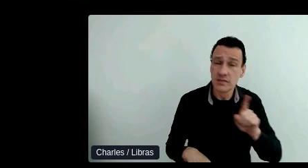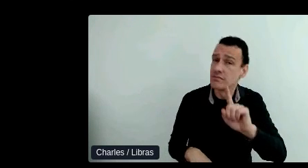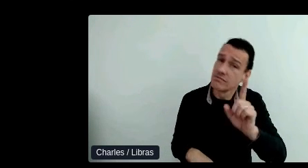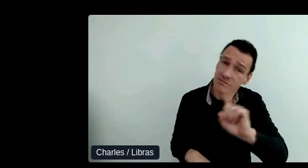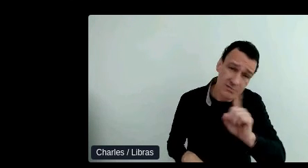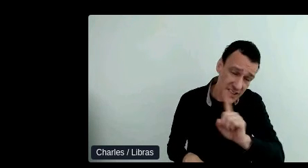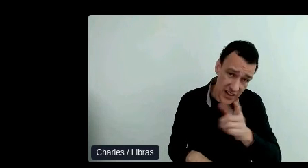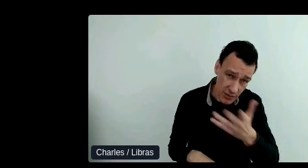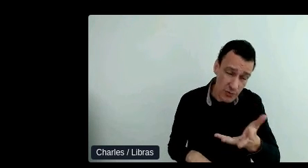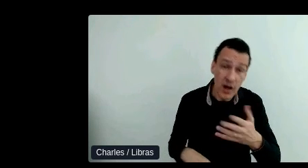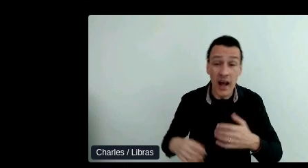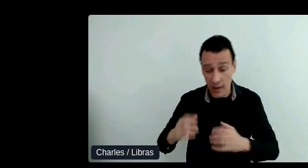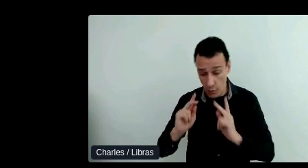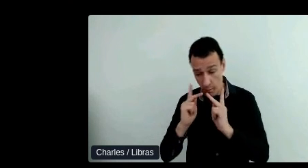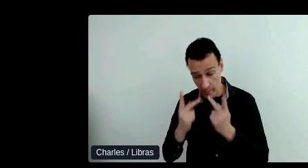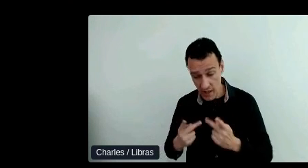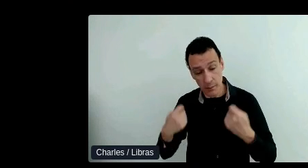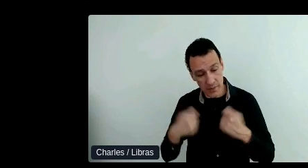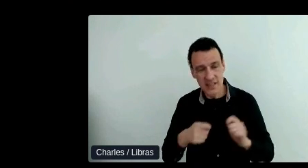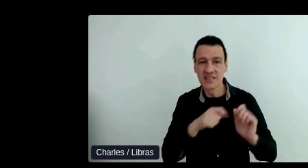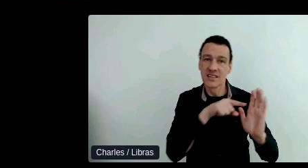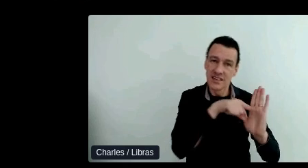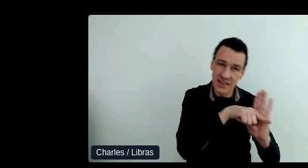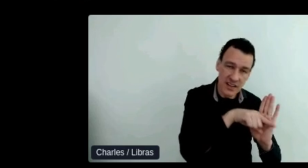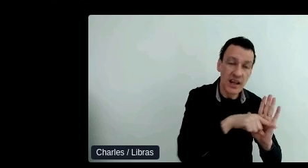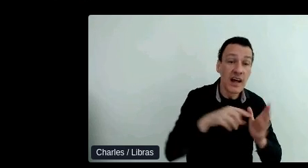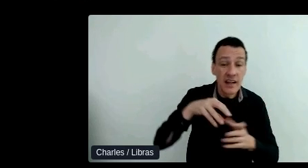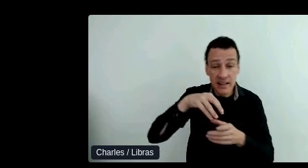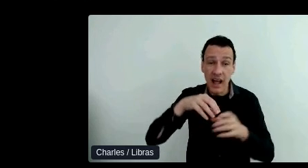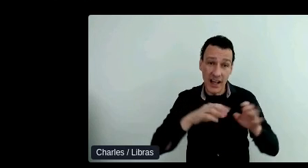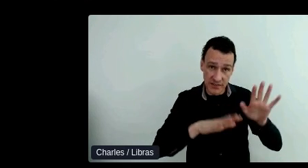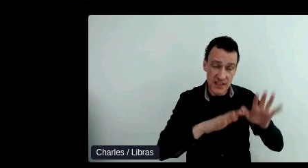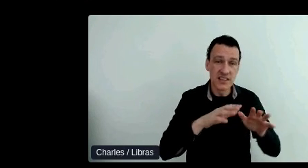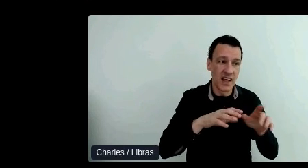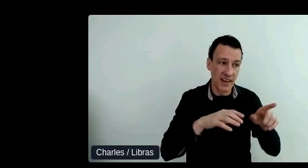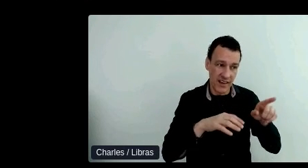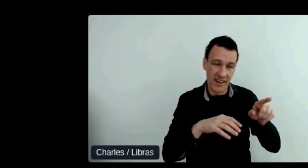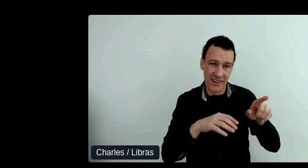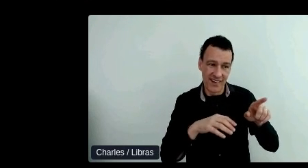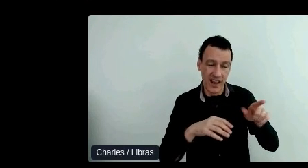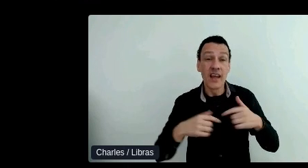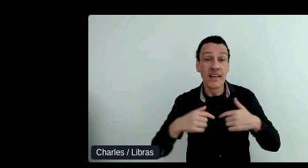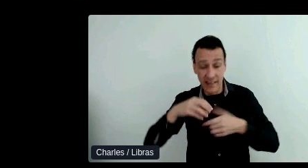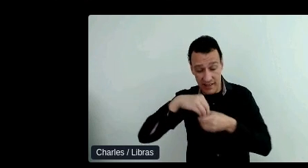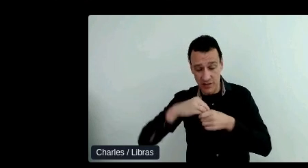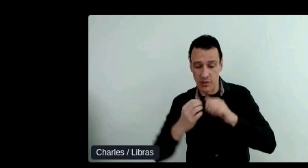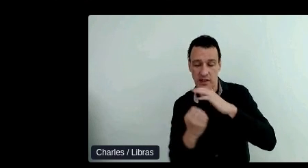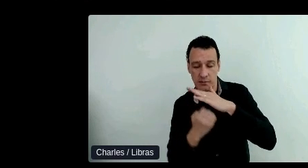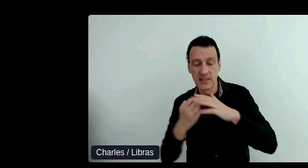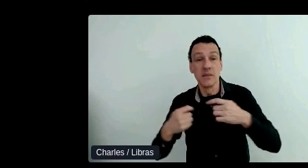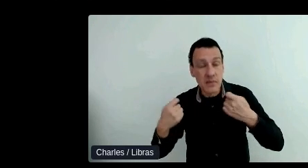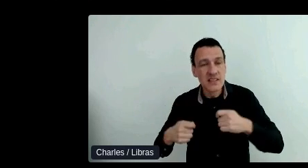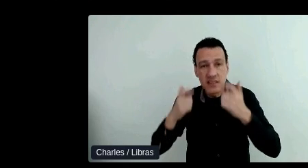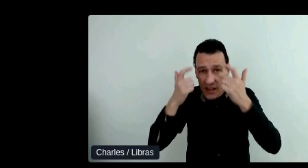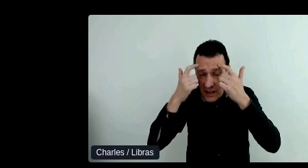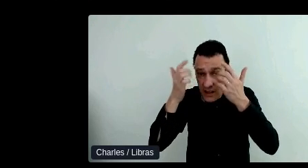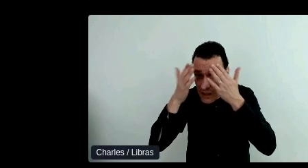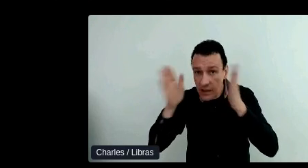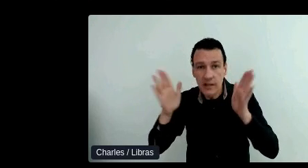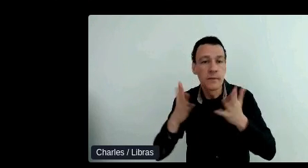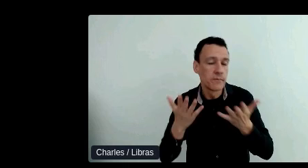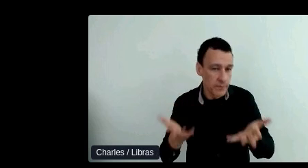e dentro da empresa que não ser verdade. Tem que ter confiabilidade e segurança, inclusão.